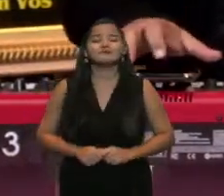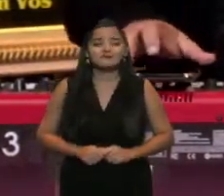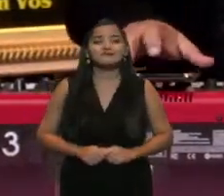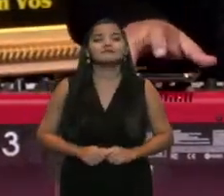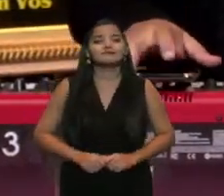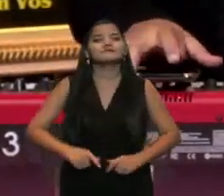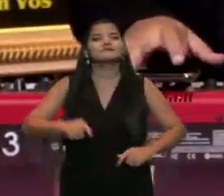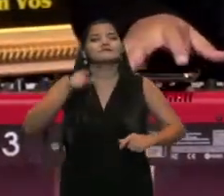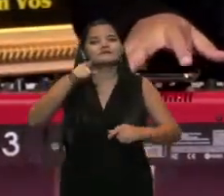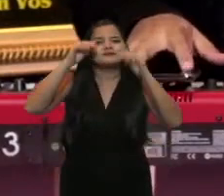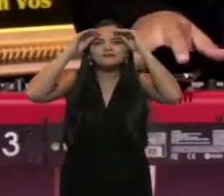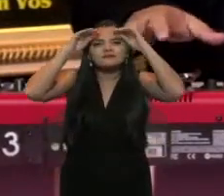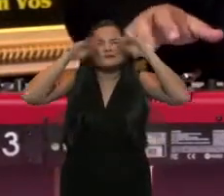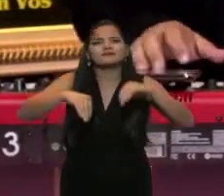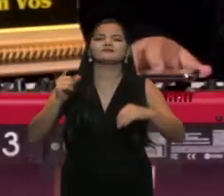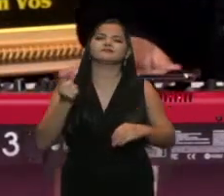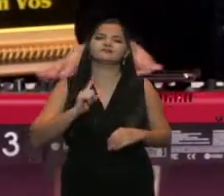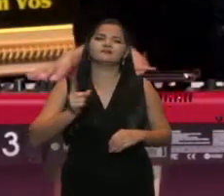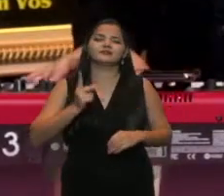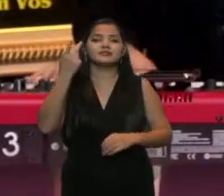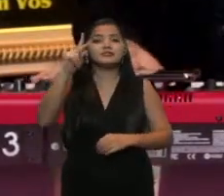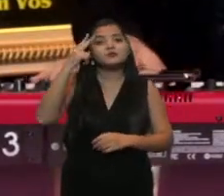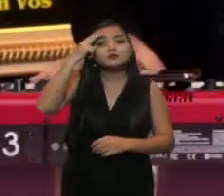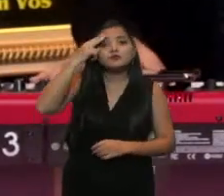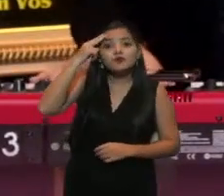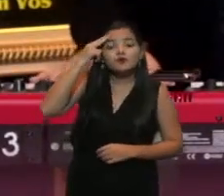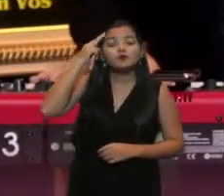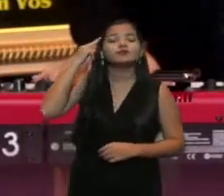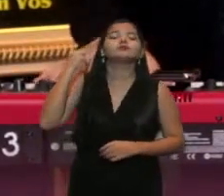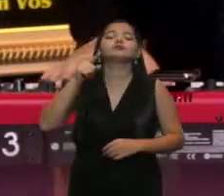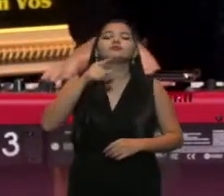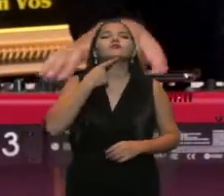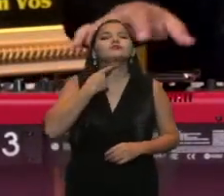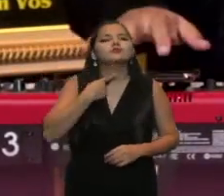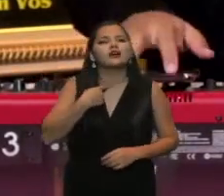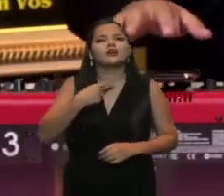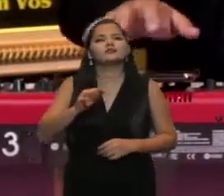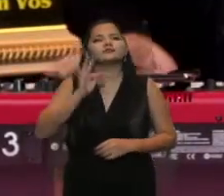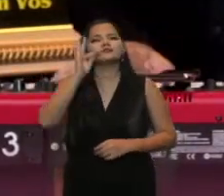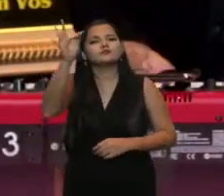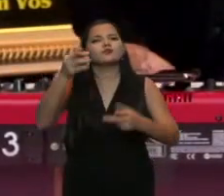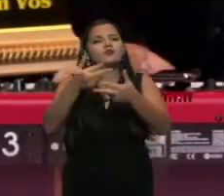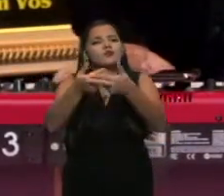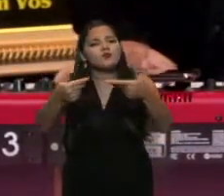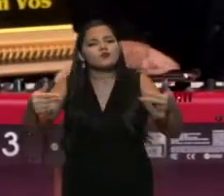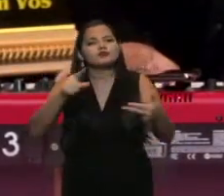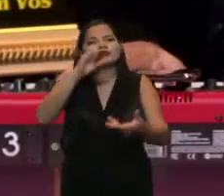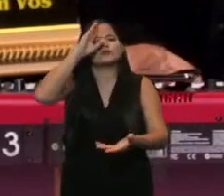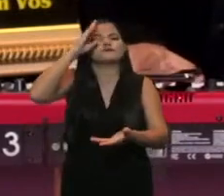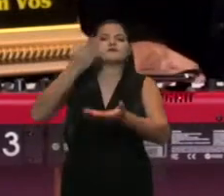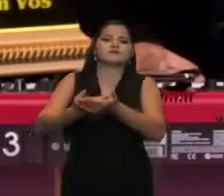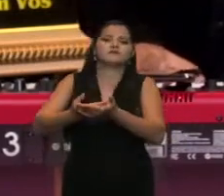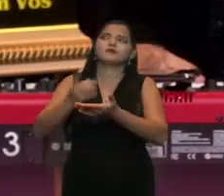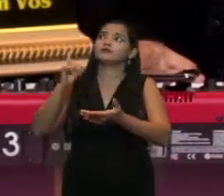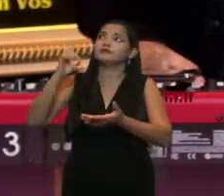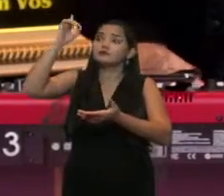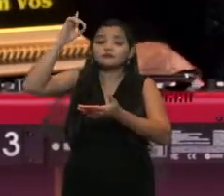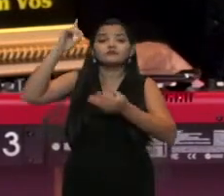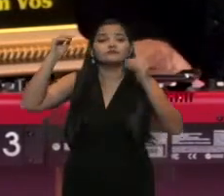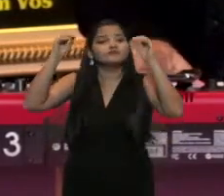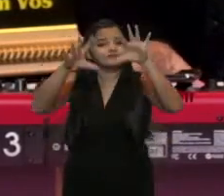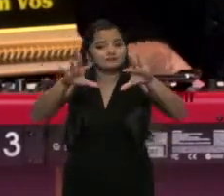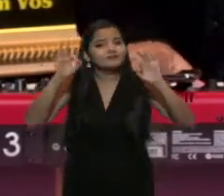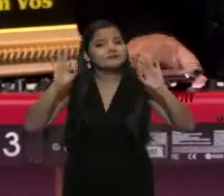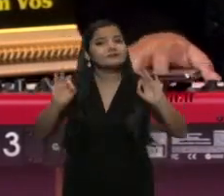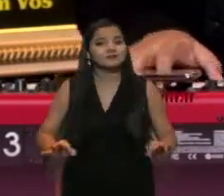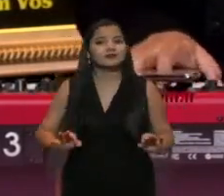que ninguém sepulte os Teus sonhos, porque o Senhor não sepulta. E Ele diz: faz rolar a pedra. É isso que